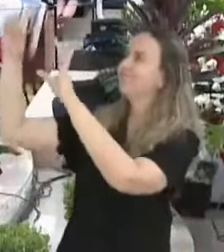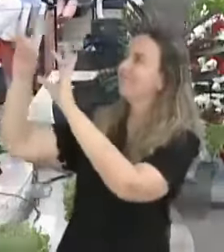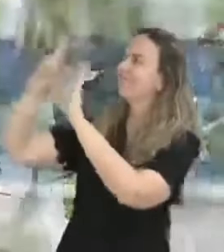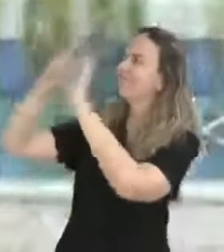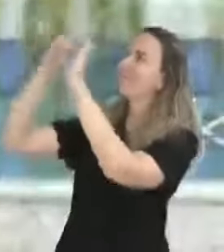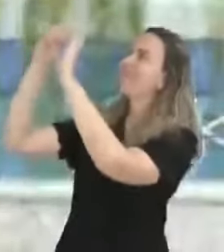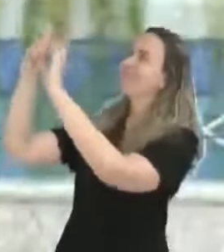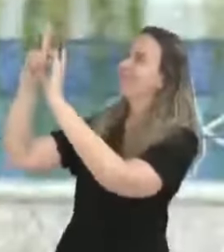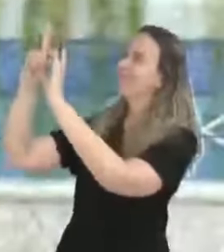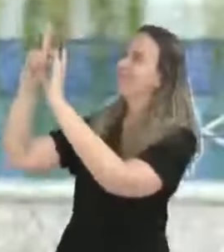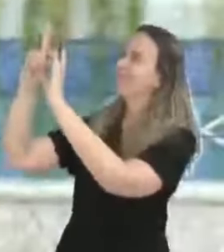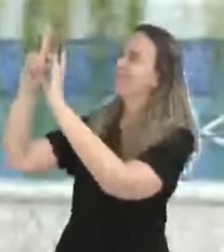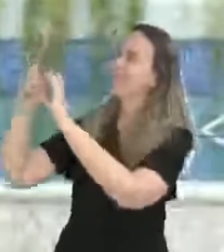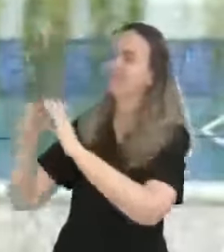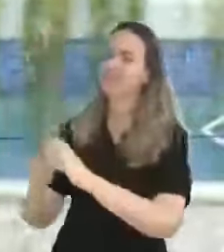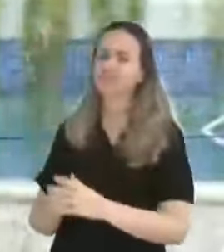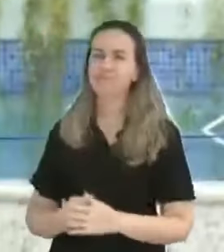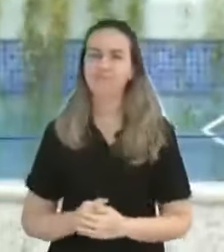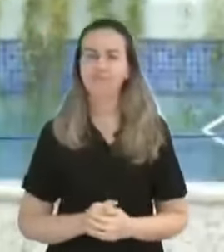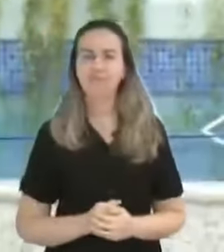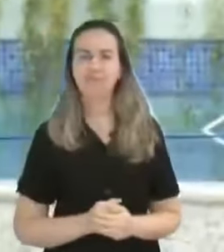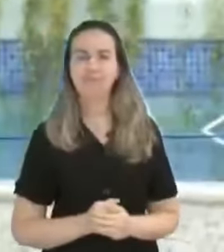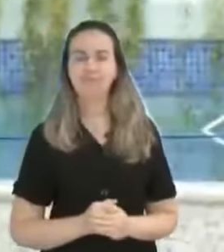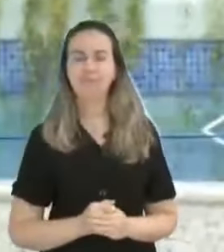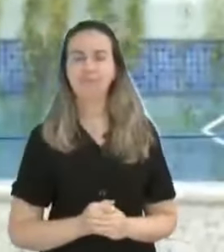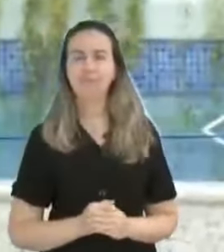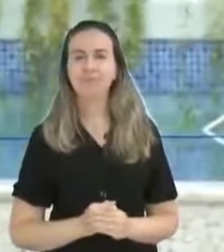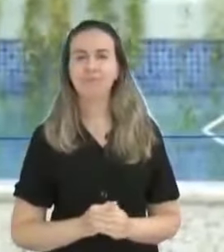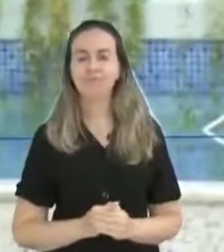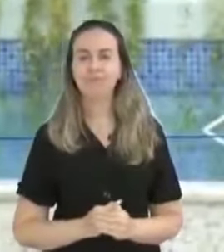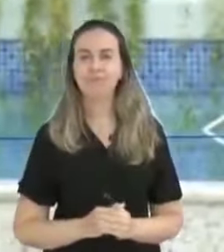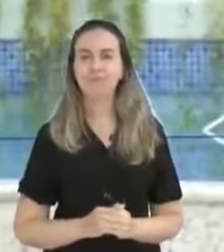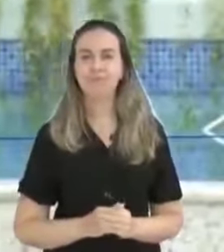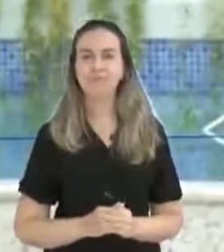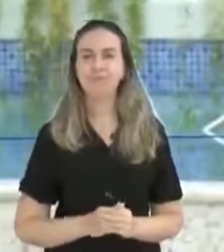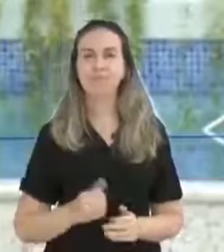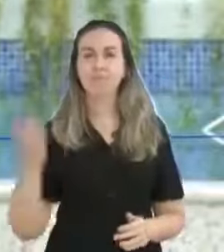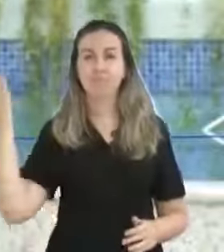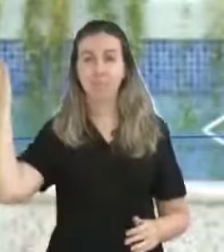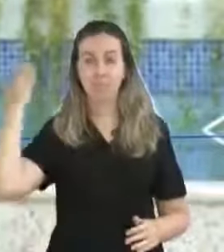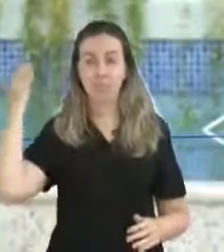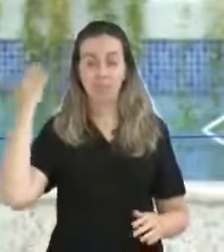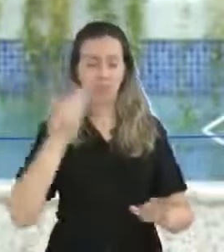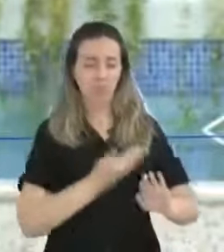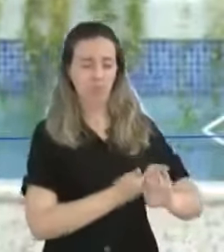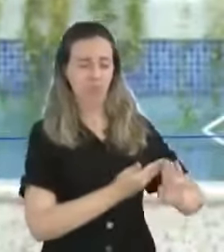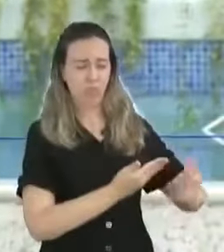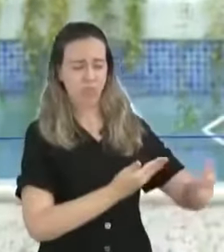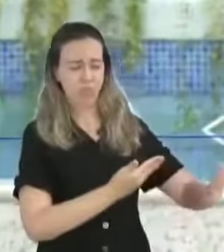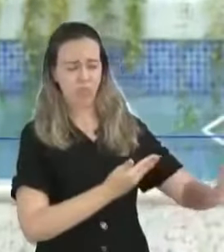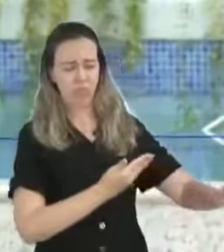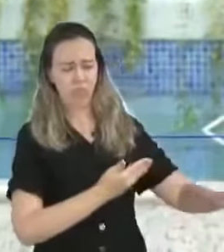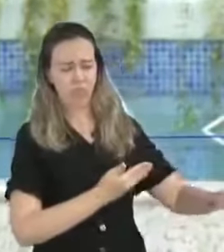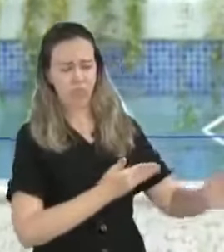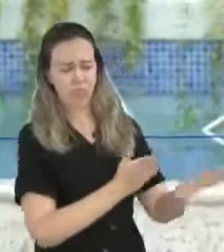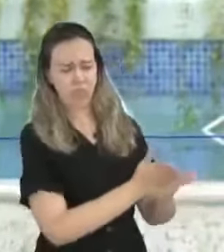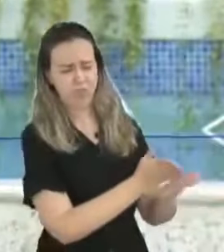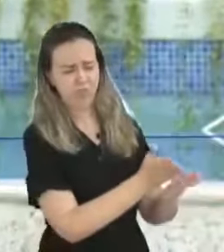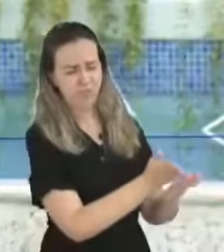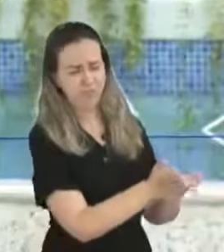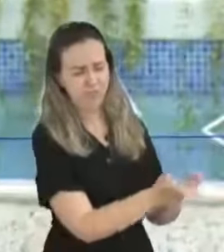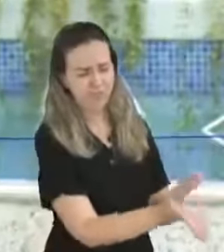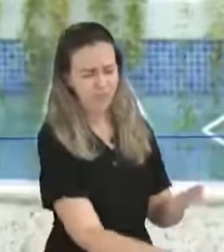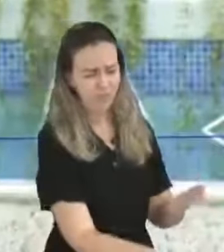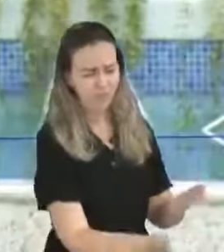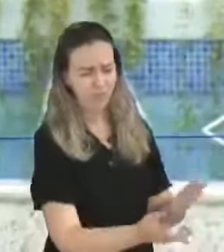2 e no versículo 25, que antes estávamos desgarrados como ovelha, mas agora